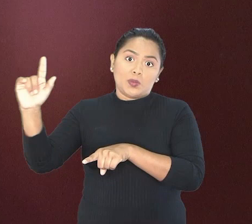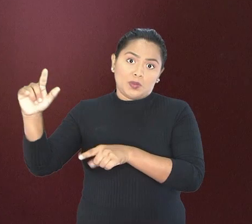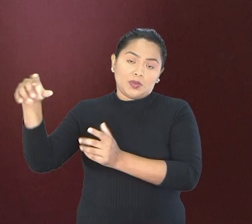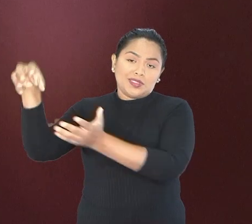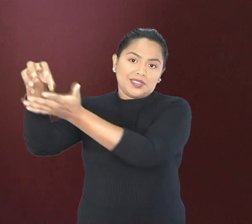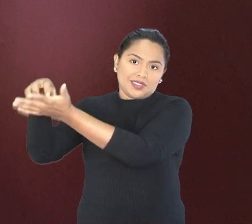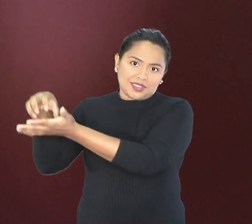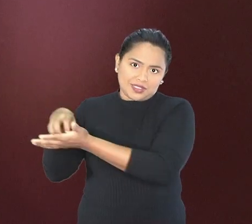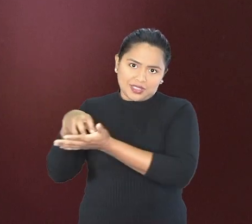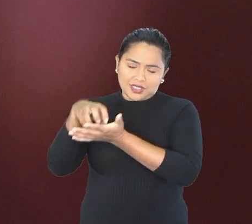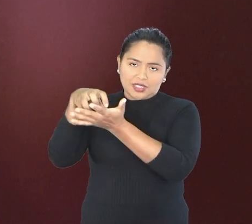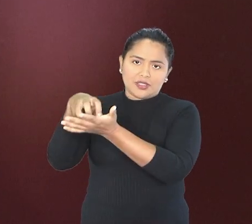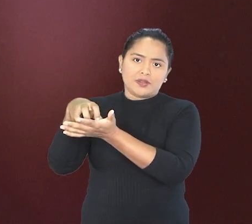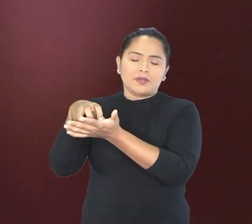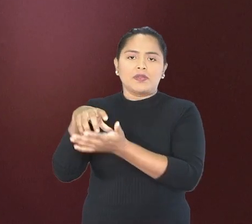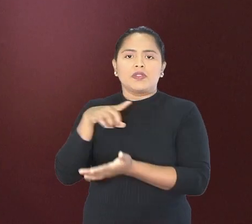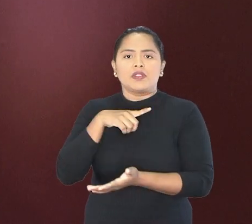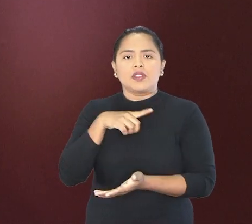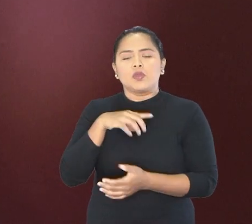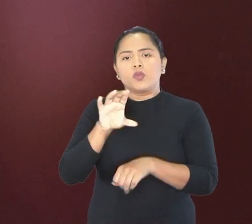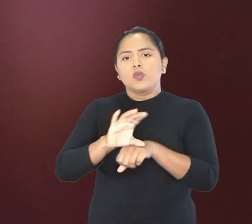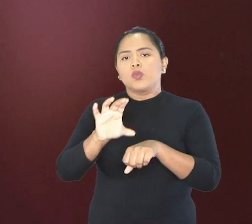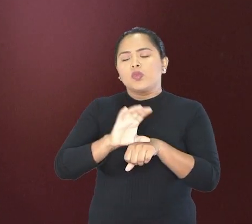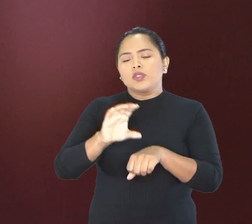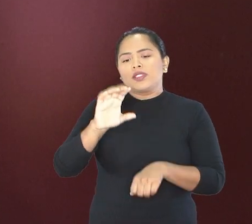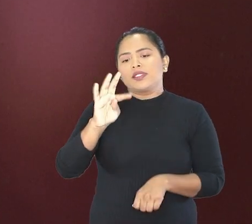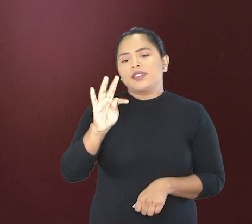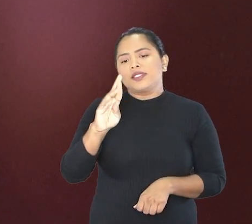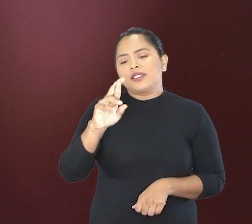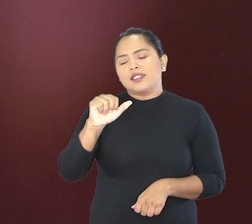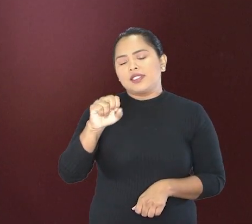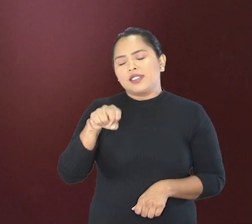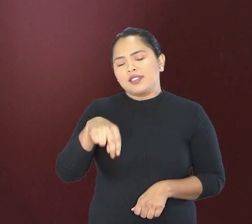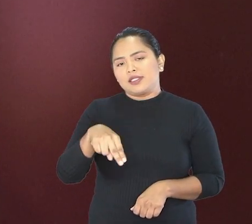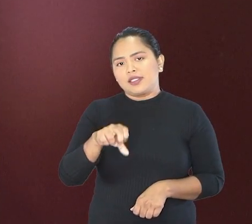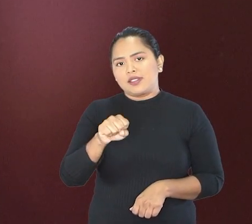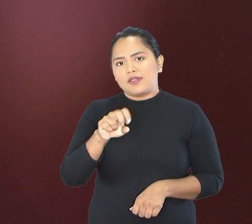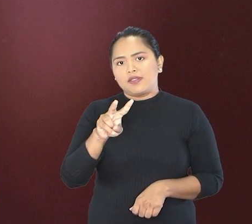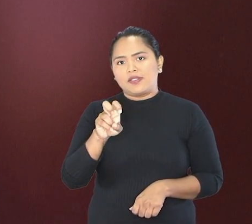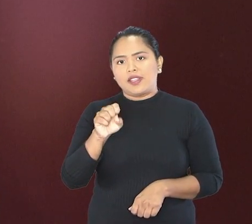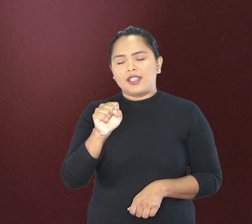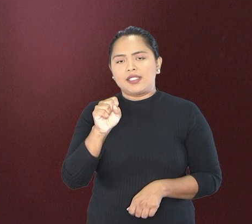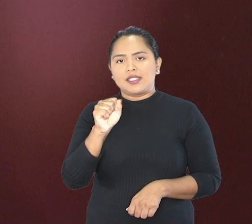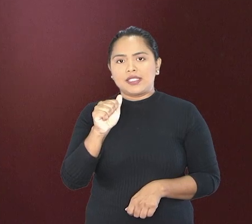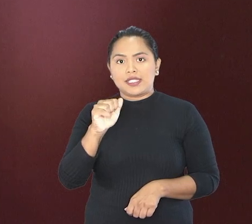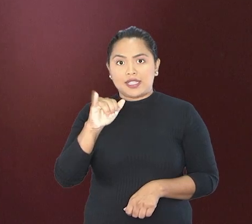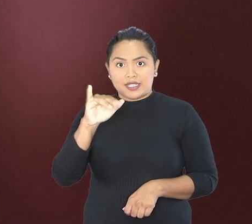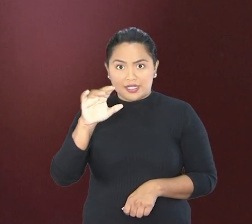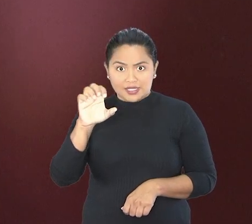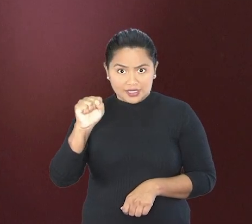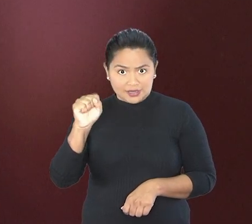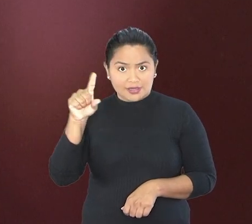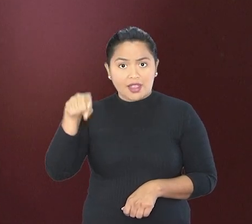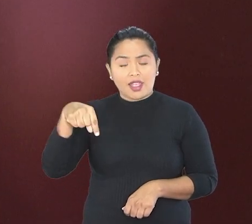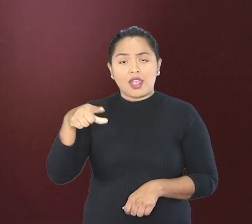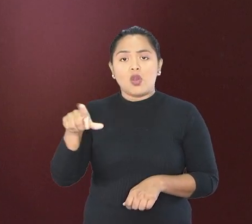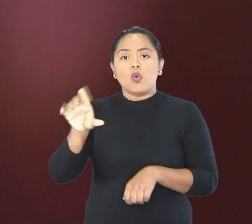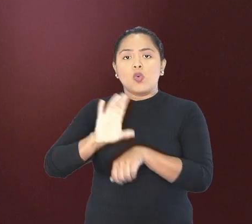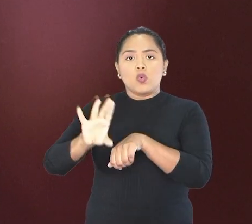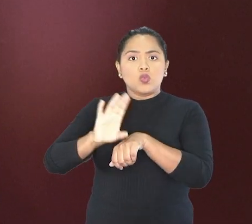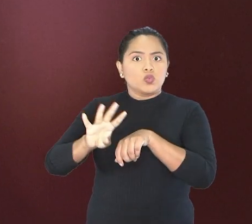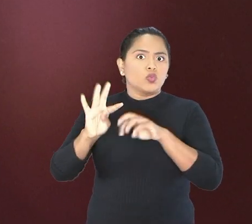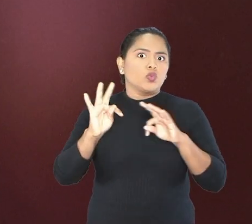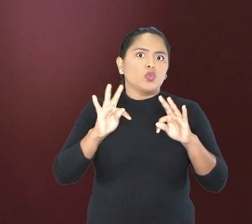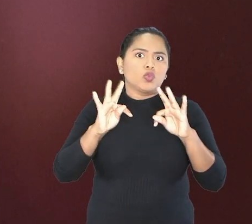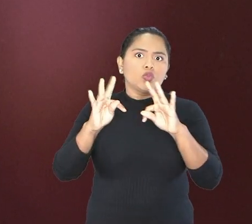são transversais. O que, que são esses cursos transversais? São cursos que todo servidor público tem que saber. Então, a gente ampliou